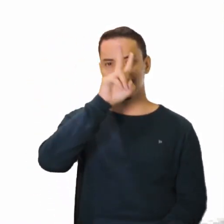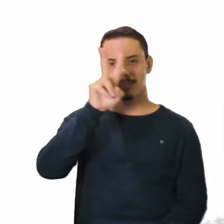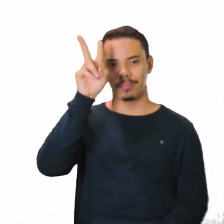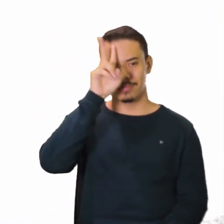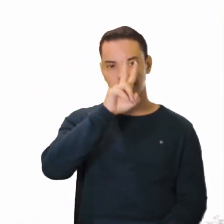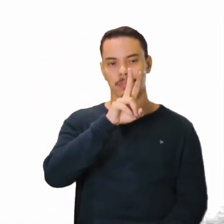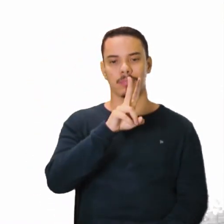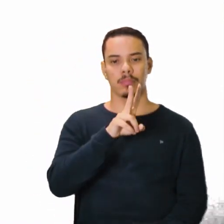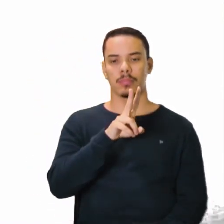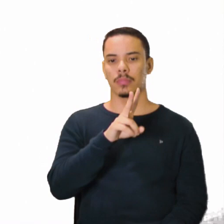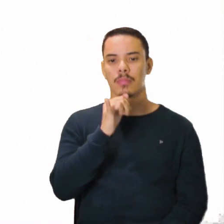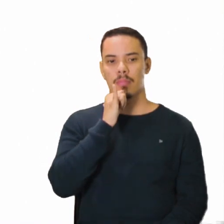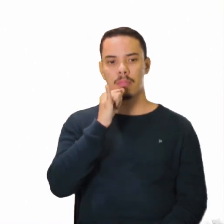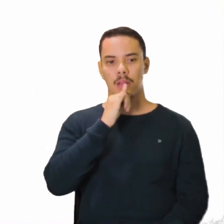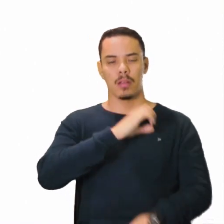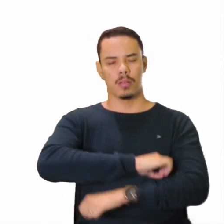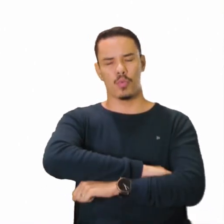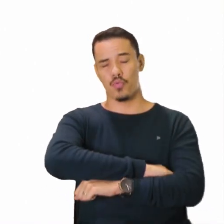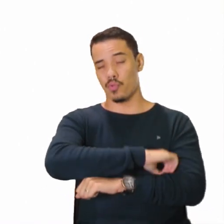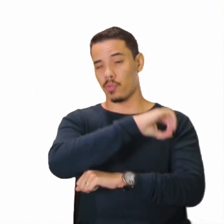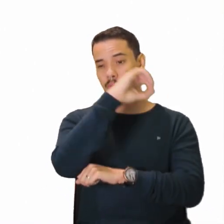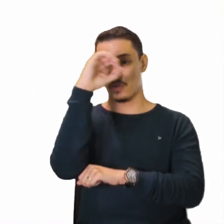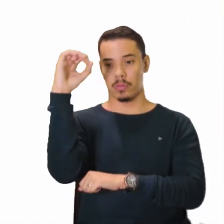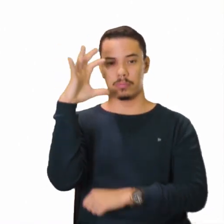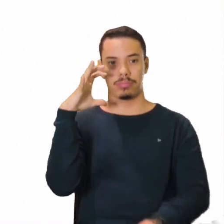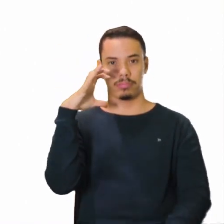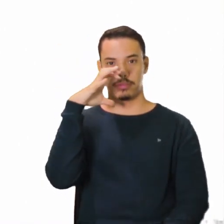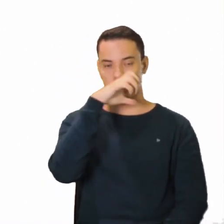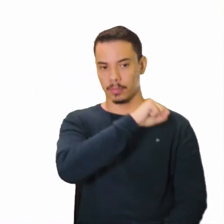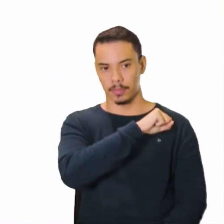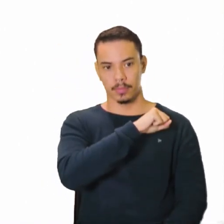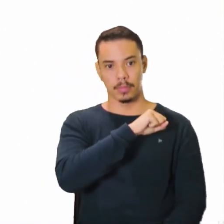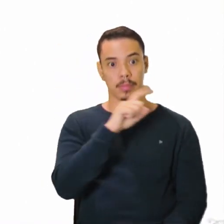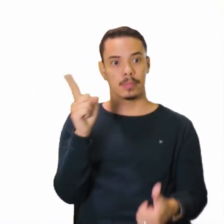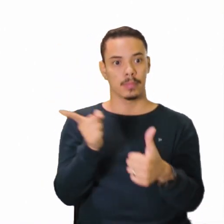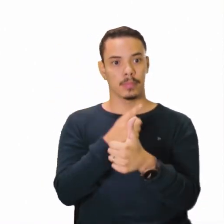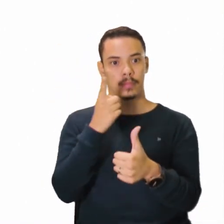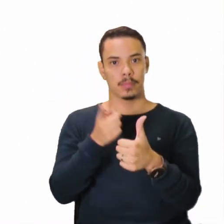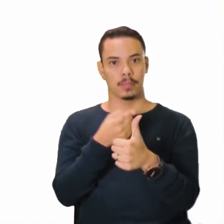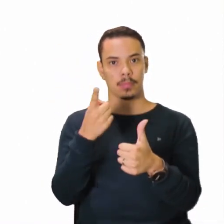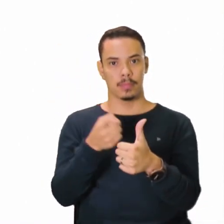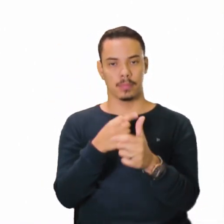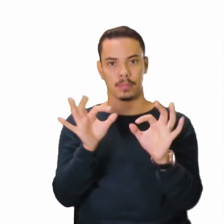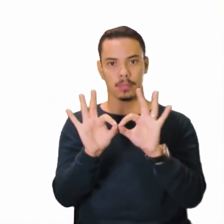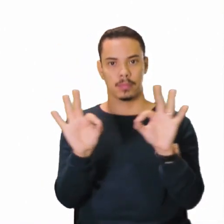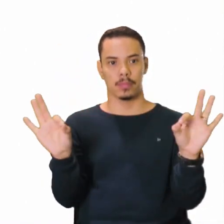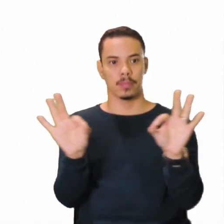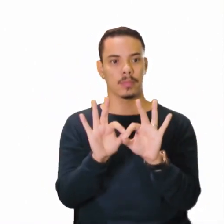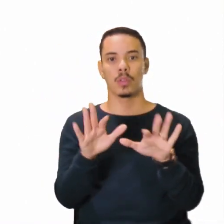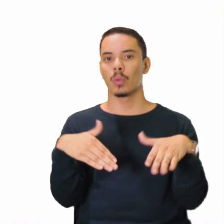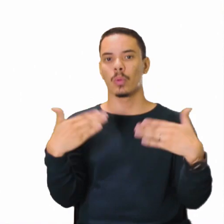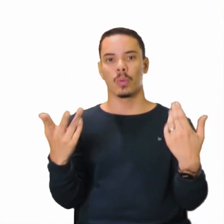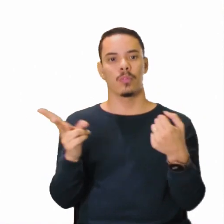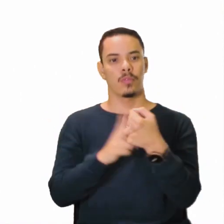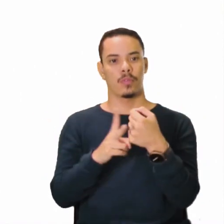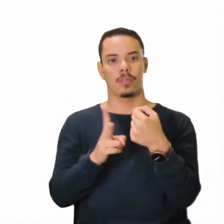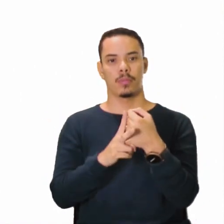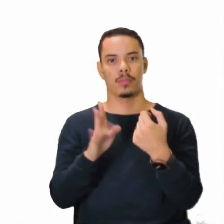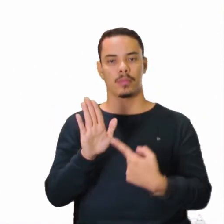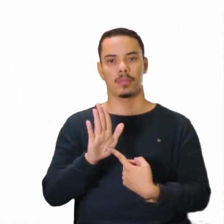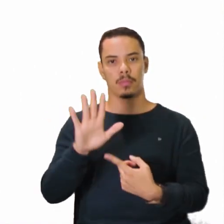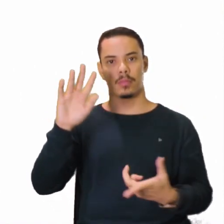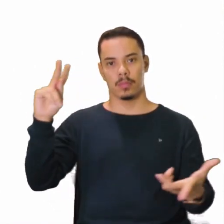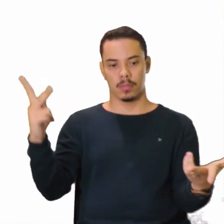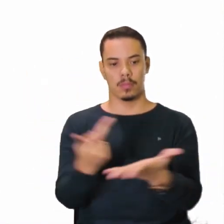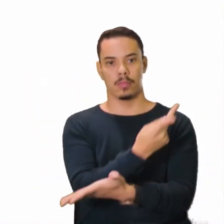olha lá, amanheceu rapidamente. Nesta primeira oração, Qual é o verbo que indica o fenômeno